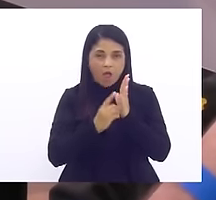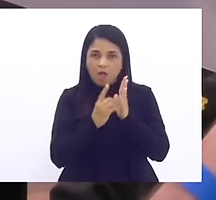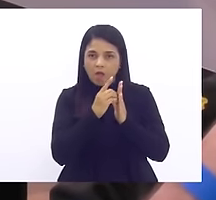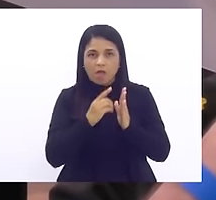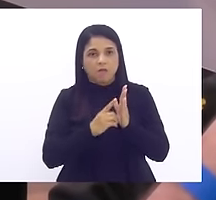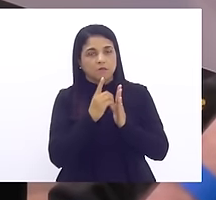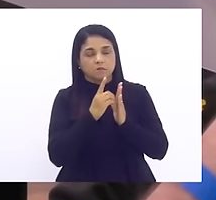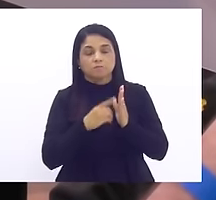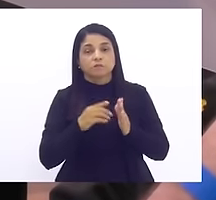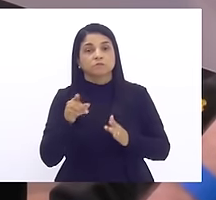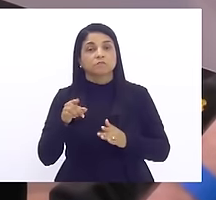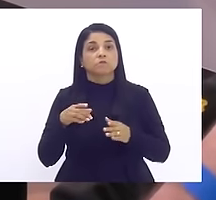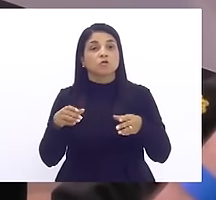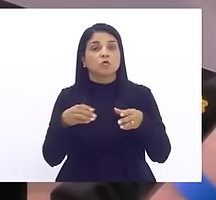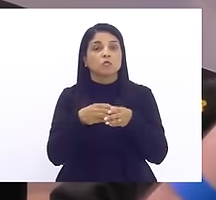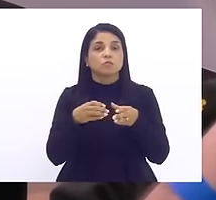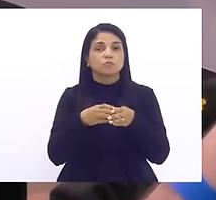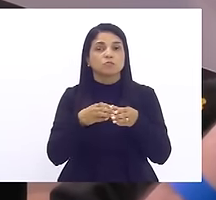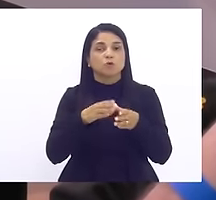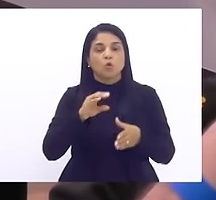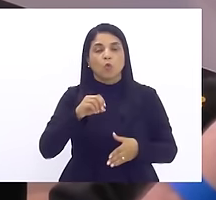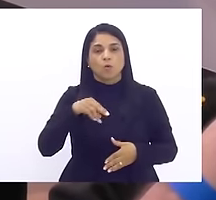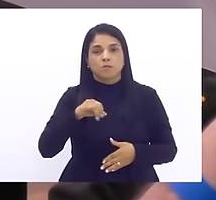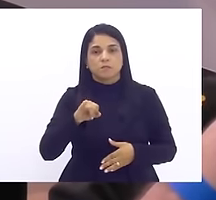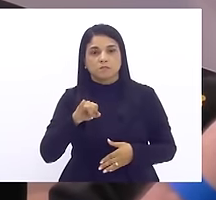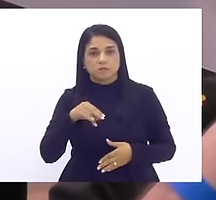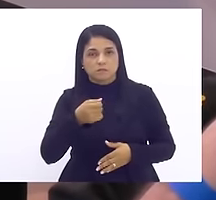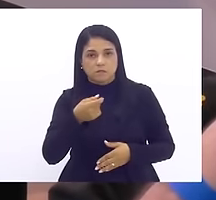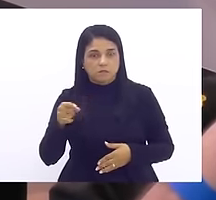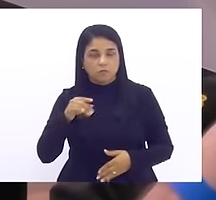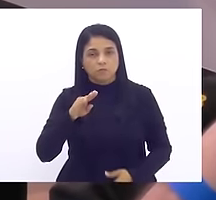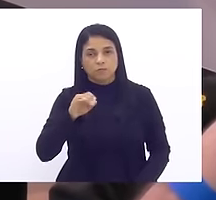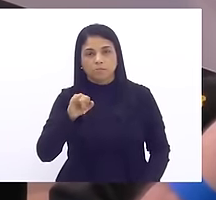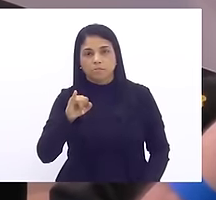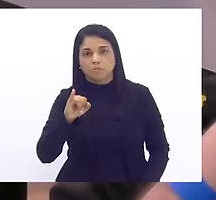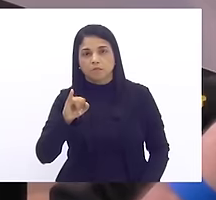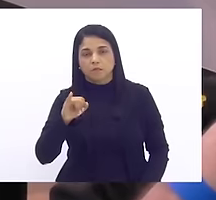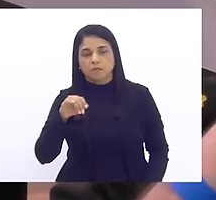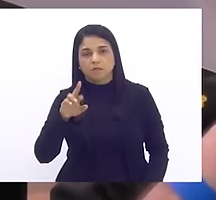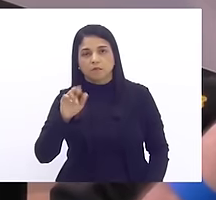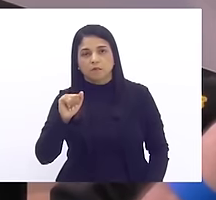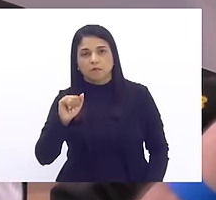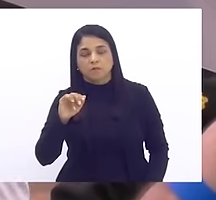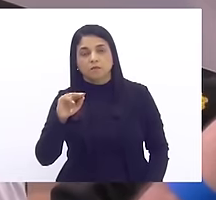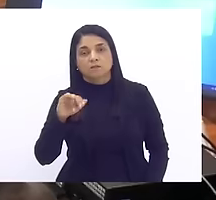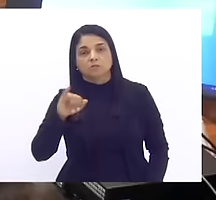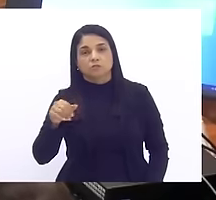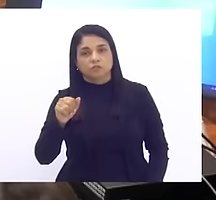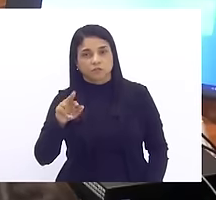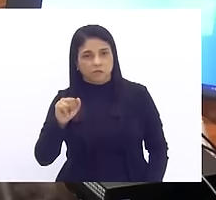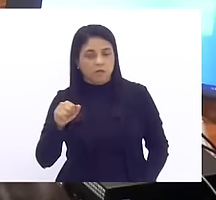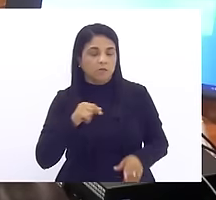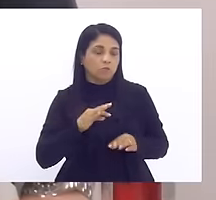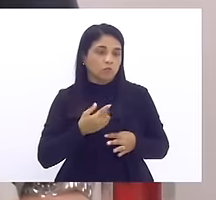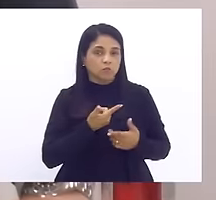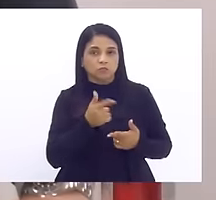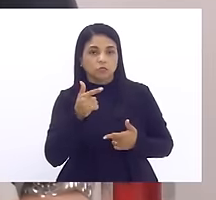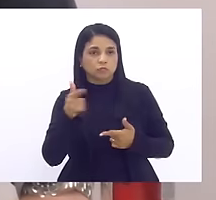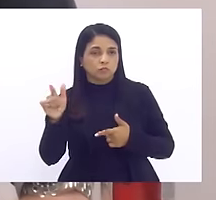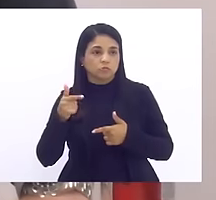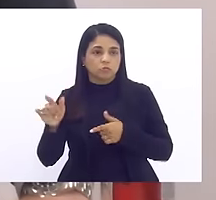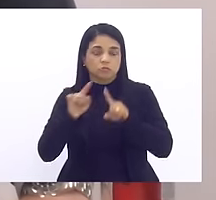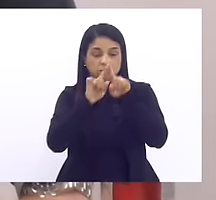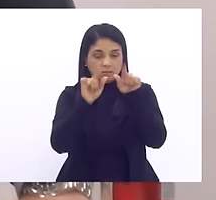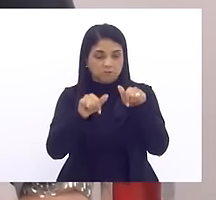comissionados exceção do Ubirajara que estava lá e fiscalização dos demais nem unção Agentes do Detran concursados a outra pergunta é o